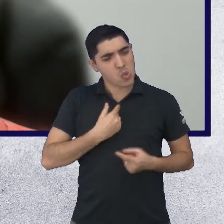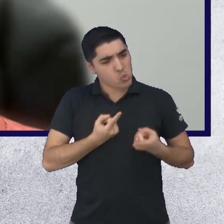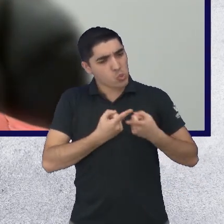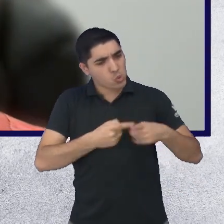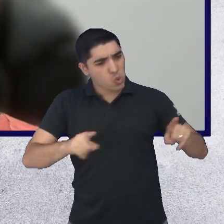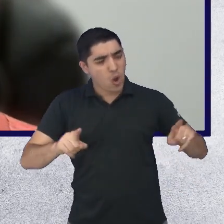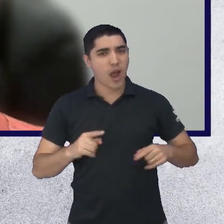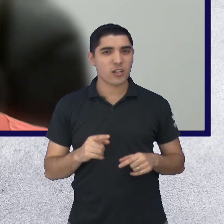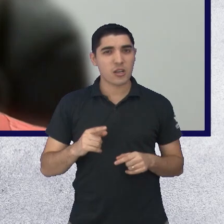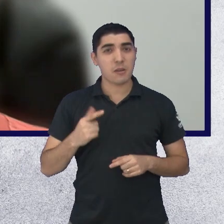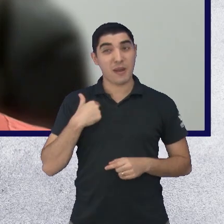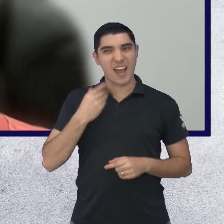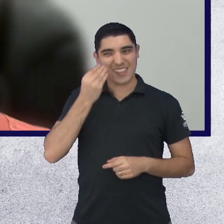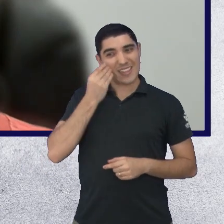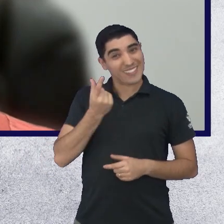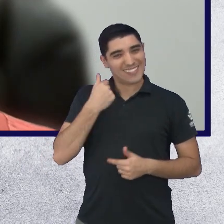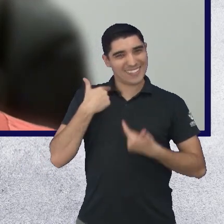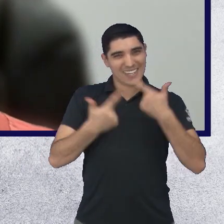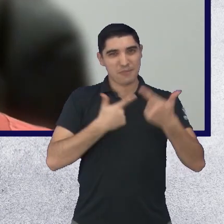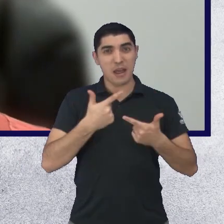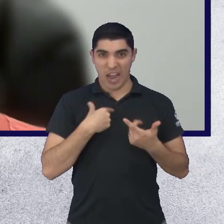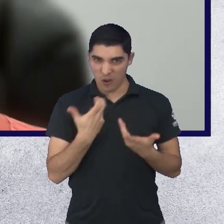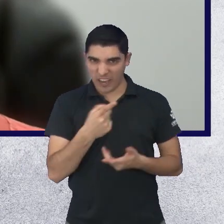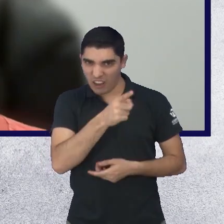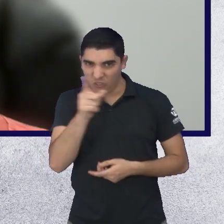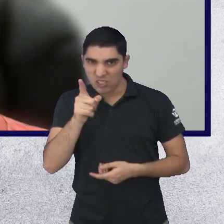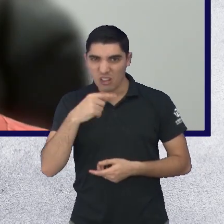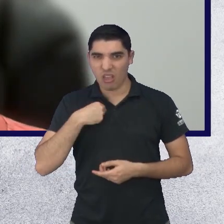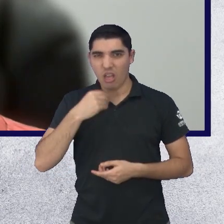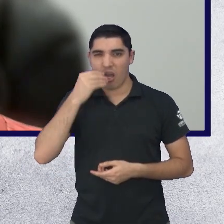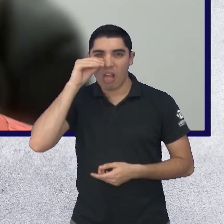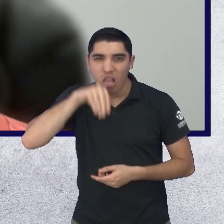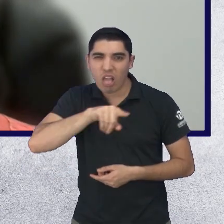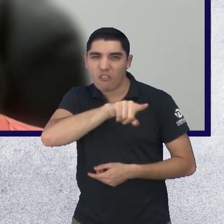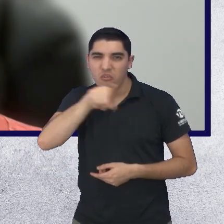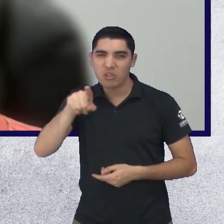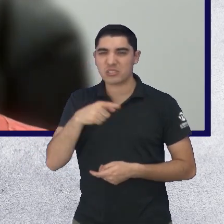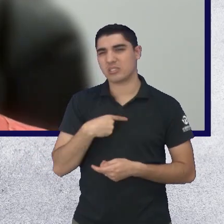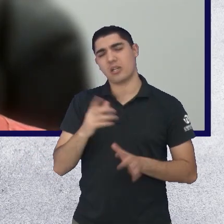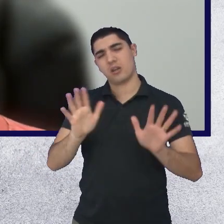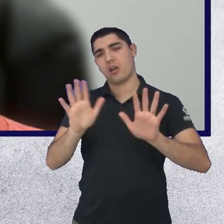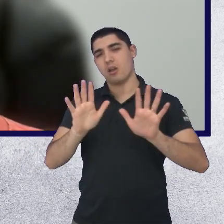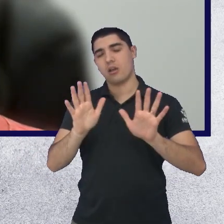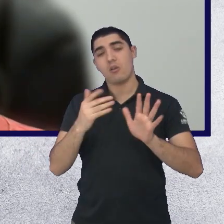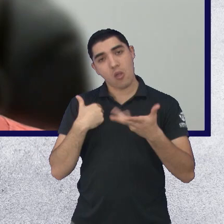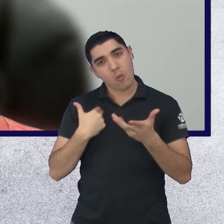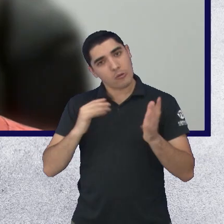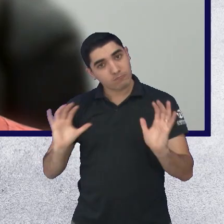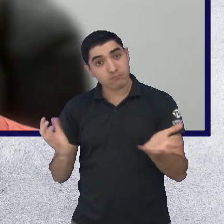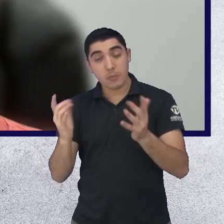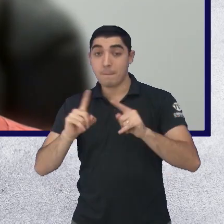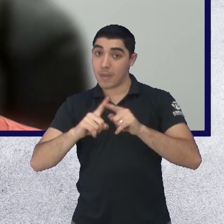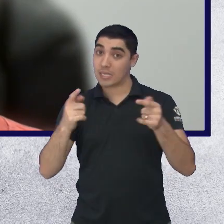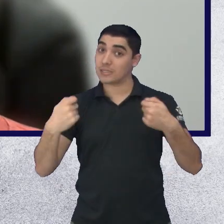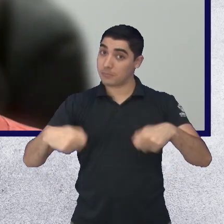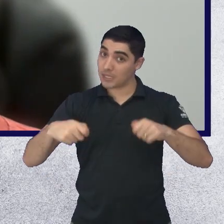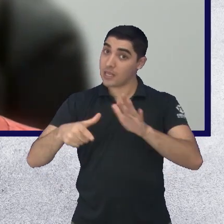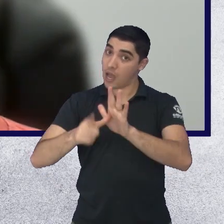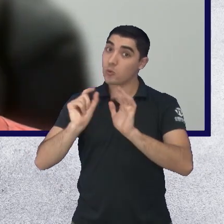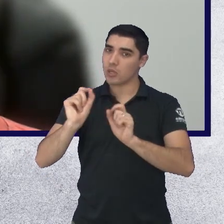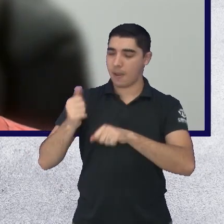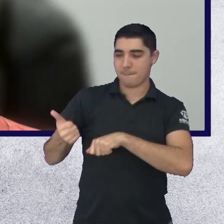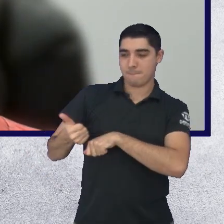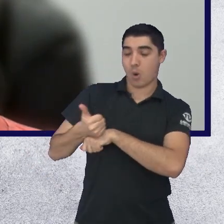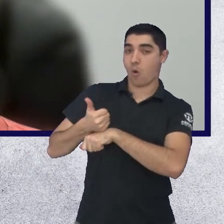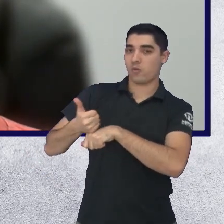Mas não é para jogar um balde de água fria em ninguém, né, de jeito nenhum, mas existe uma necessidade de profissionalização